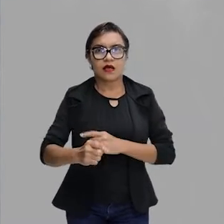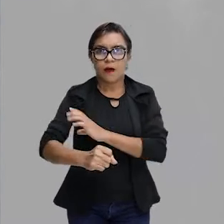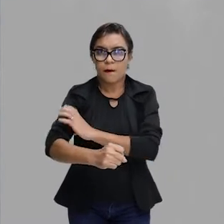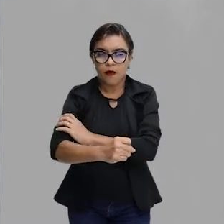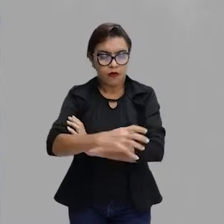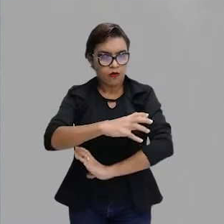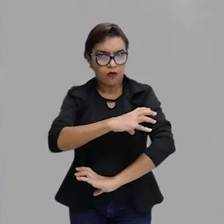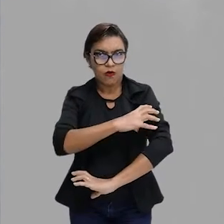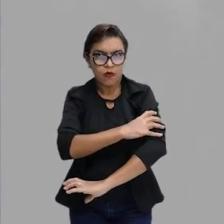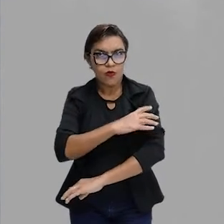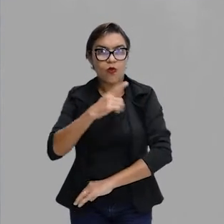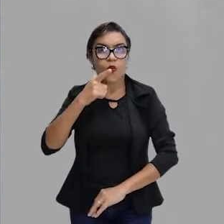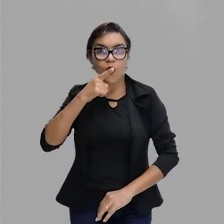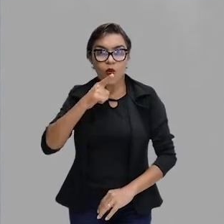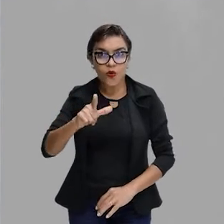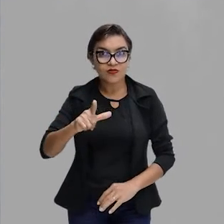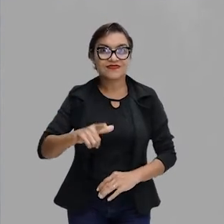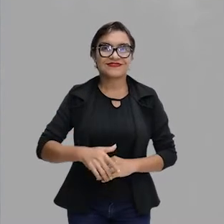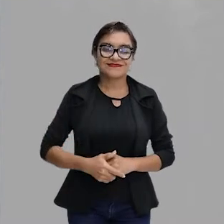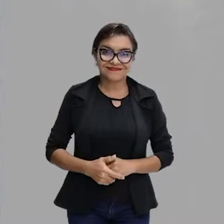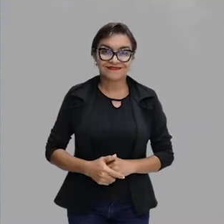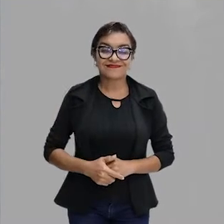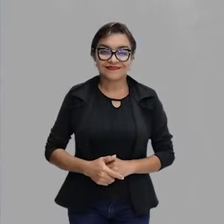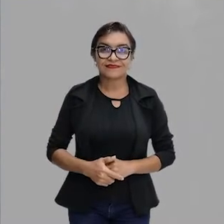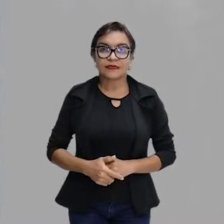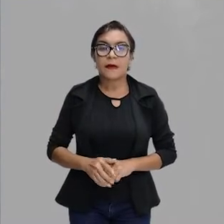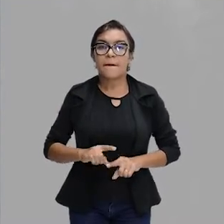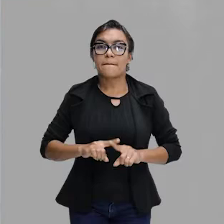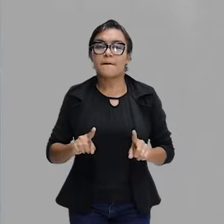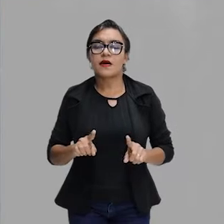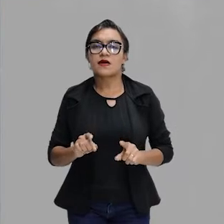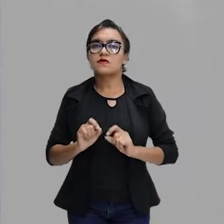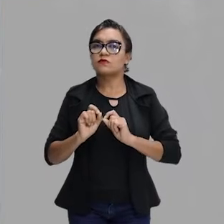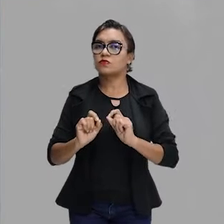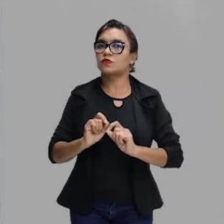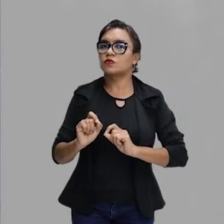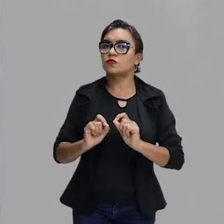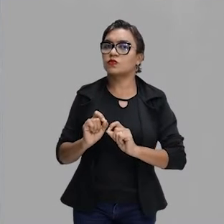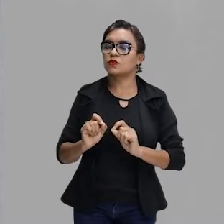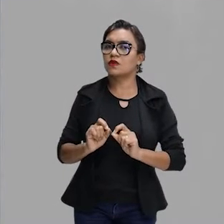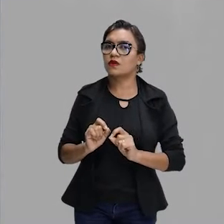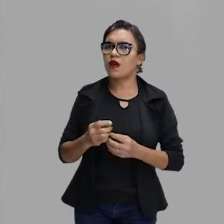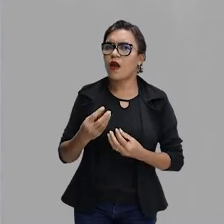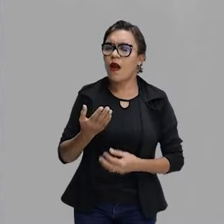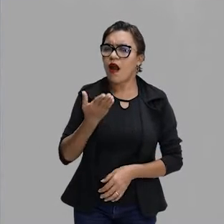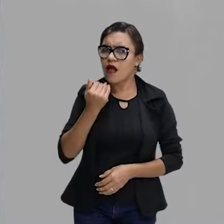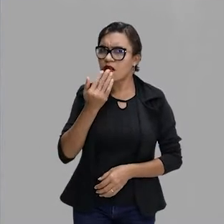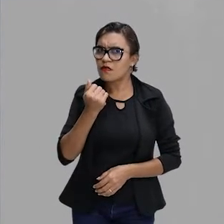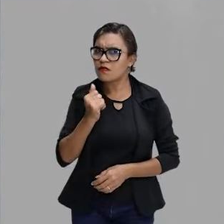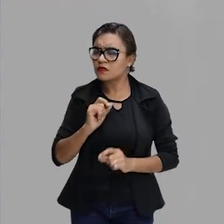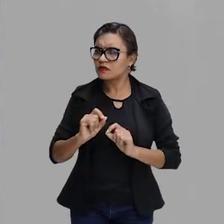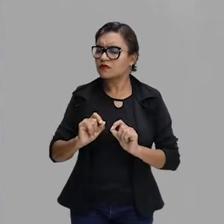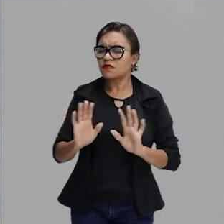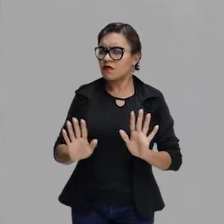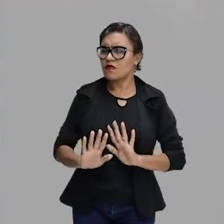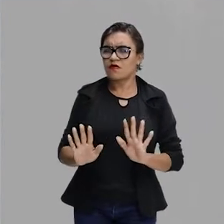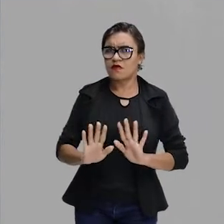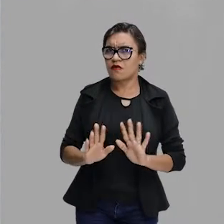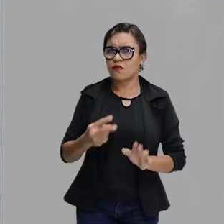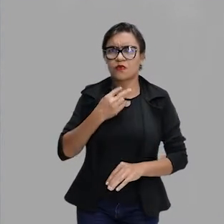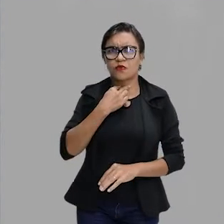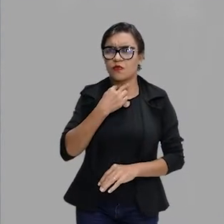né? Ó, mais, ó, fitness, né? Só que isso, galera, para consumo não é muito interessante, porque essa carne ela vai